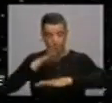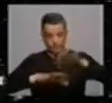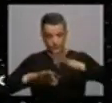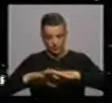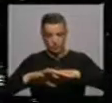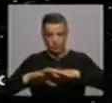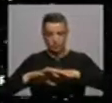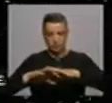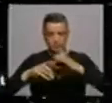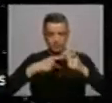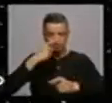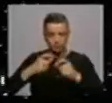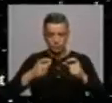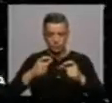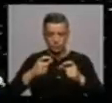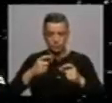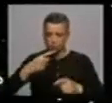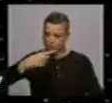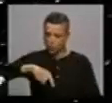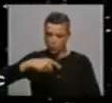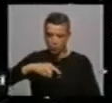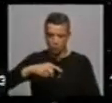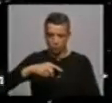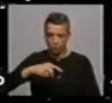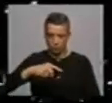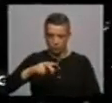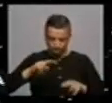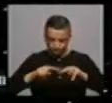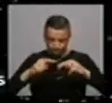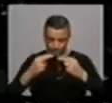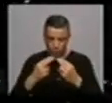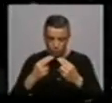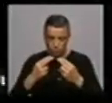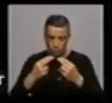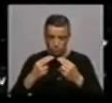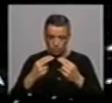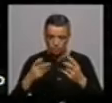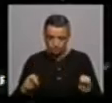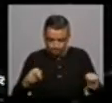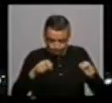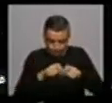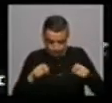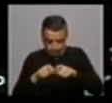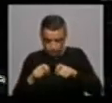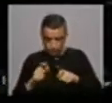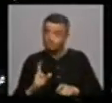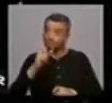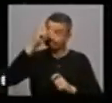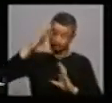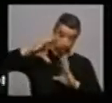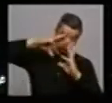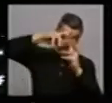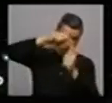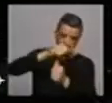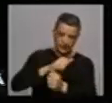astrónomos portugueses, é absolutamente extraordinário. Foi montar um puzzle dos primeiros tempos do universo, em que, no fundo,